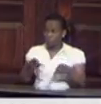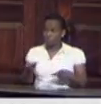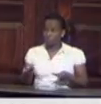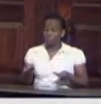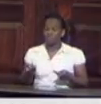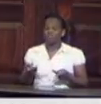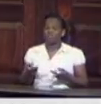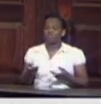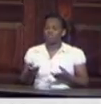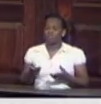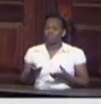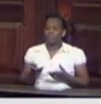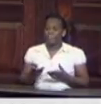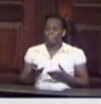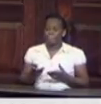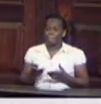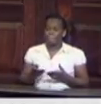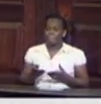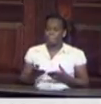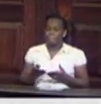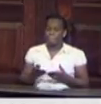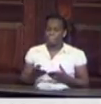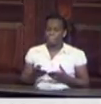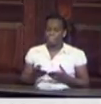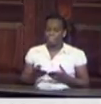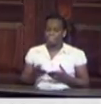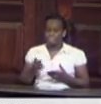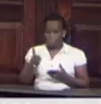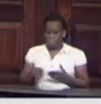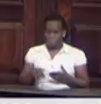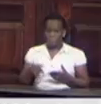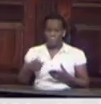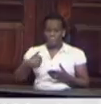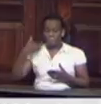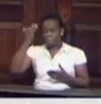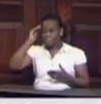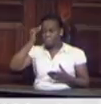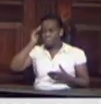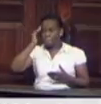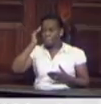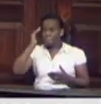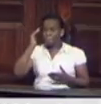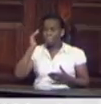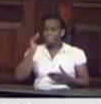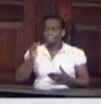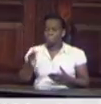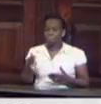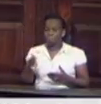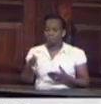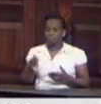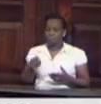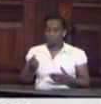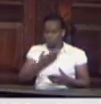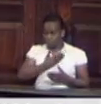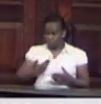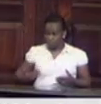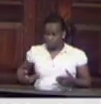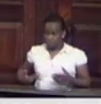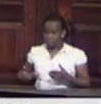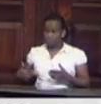presidente, se ser populista é entender que um